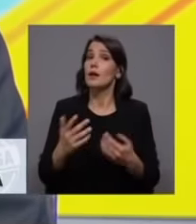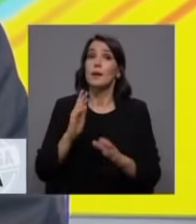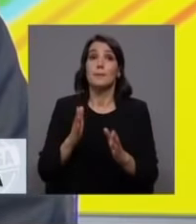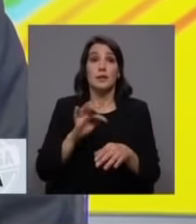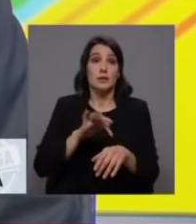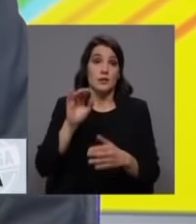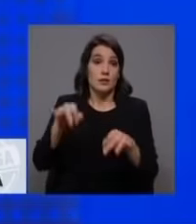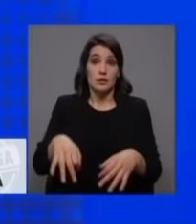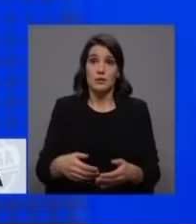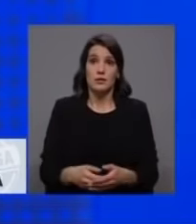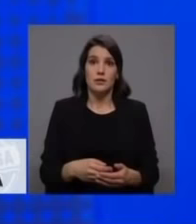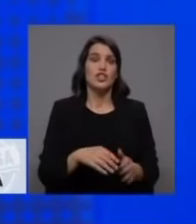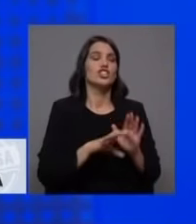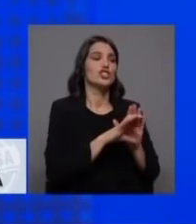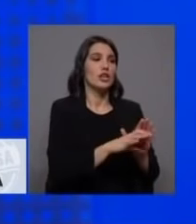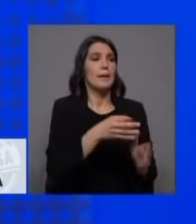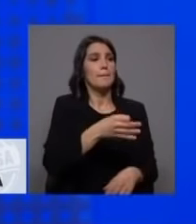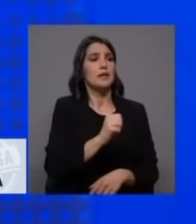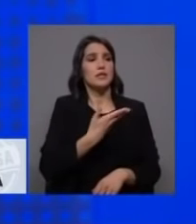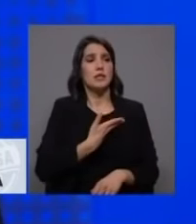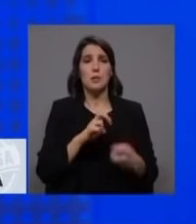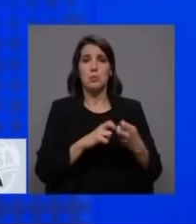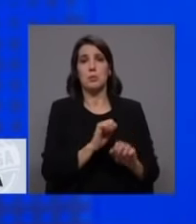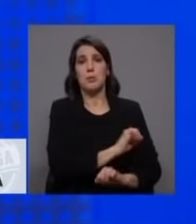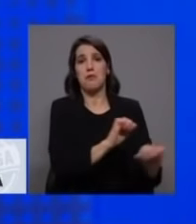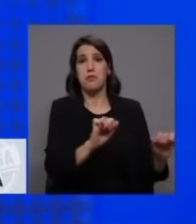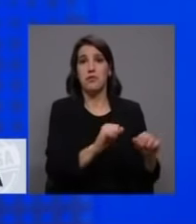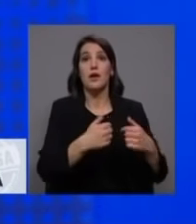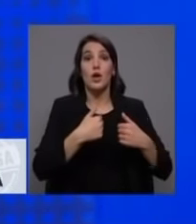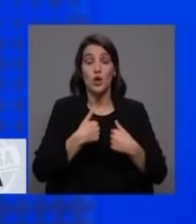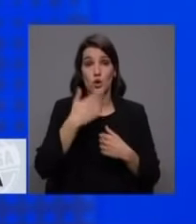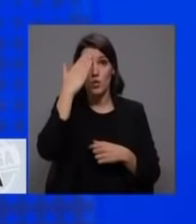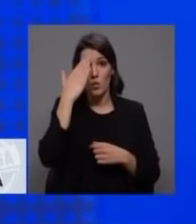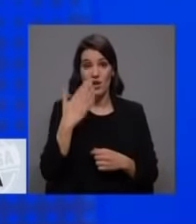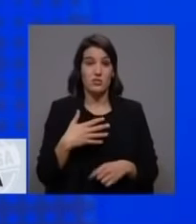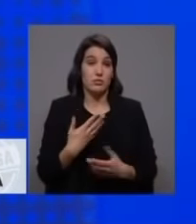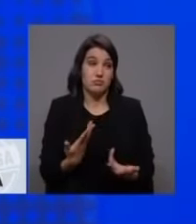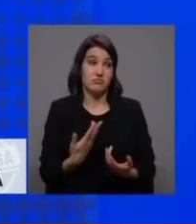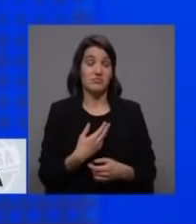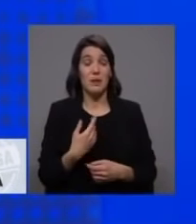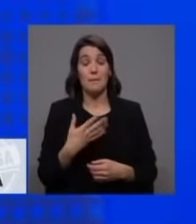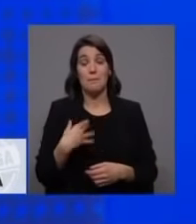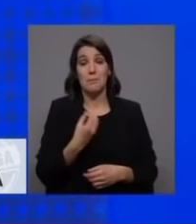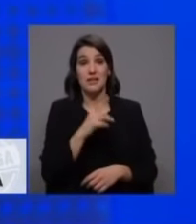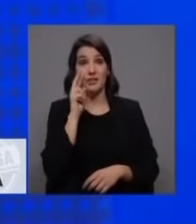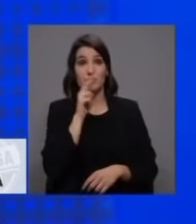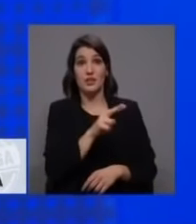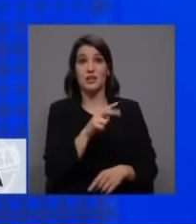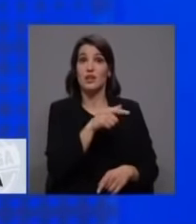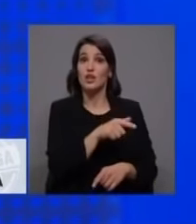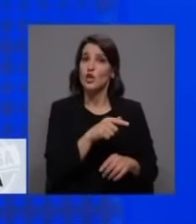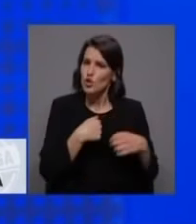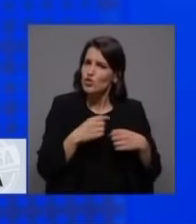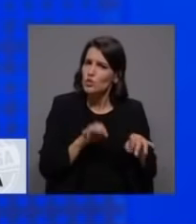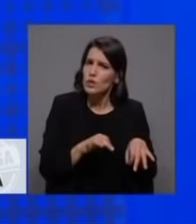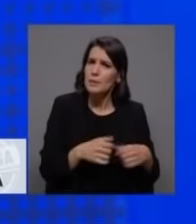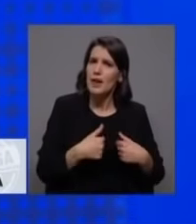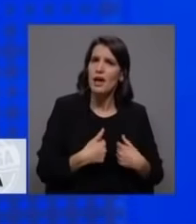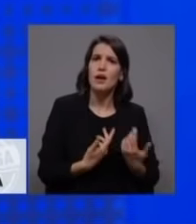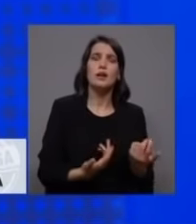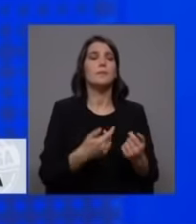chega quando chega e eu peço são prima do cheiro e do peste Então agora eu acho que amanhã antes de ver e esse é o maior perigo também o governante e o